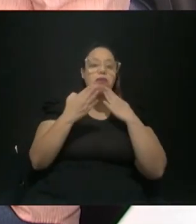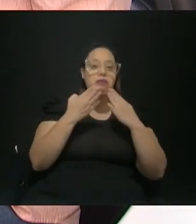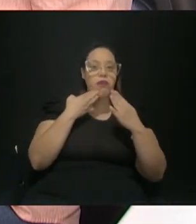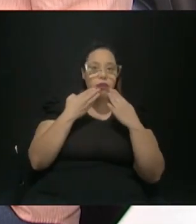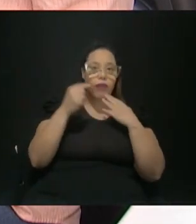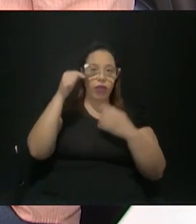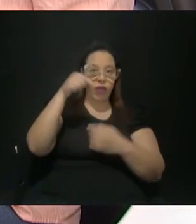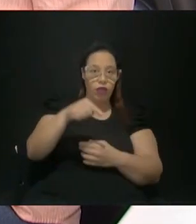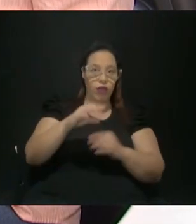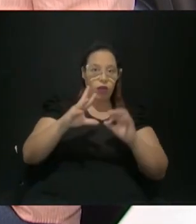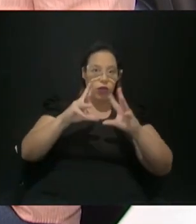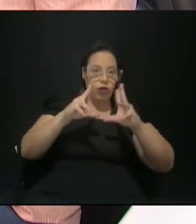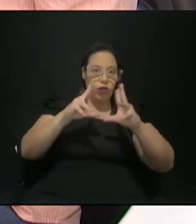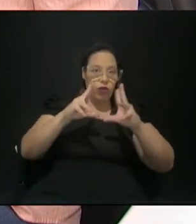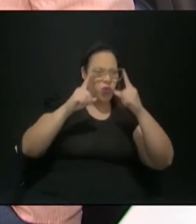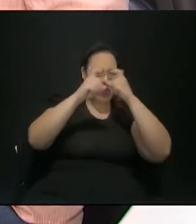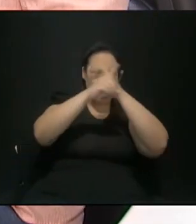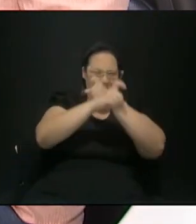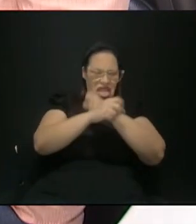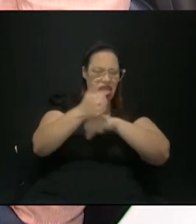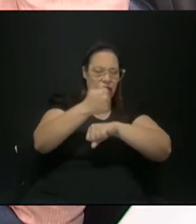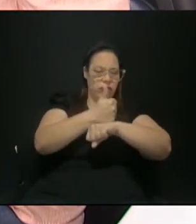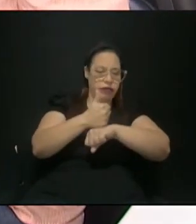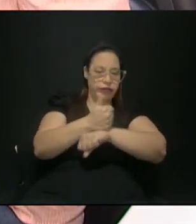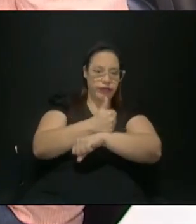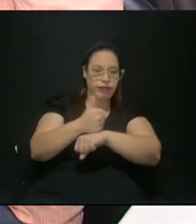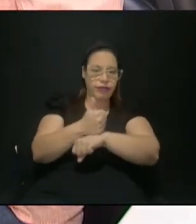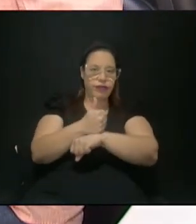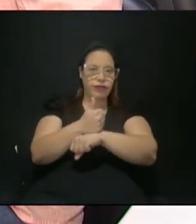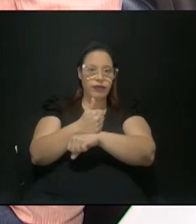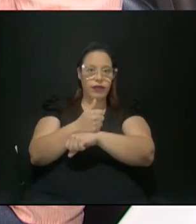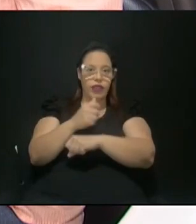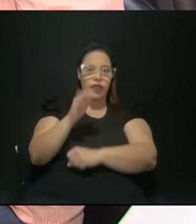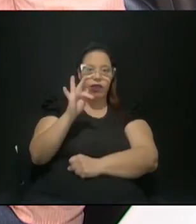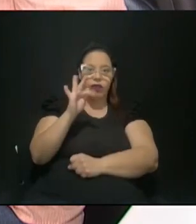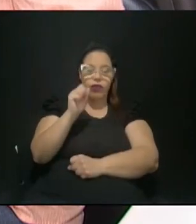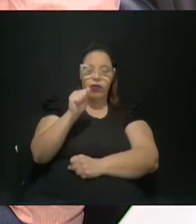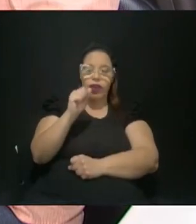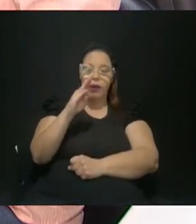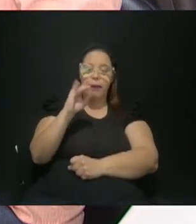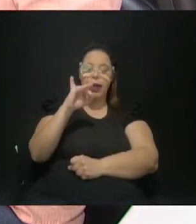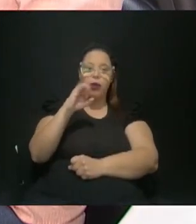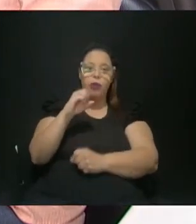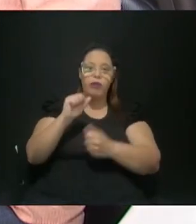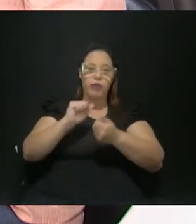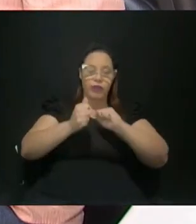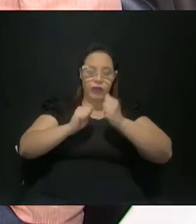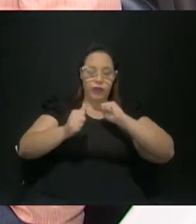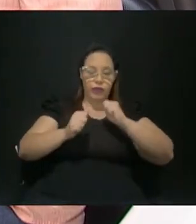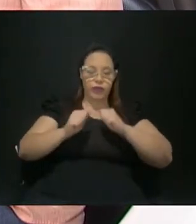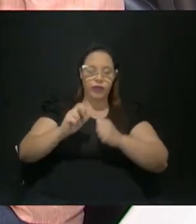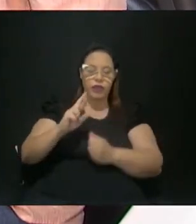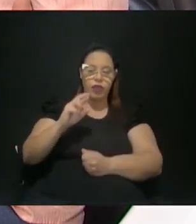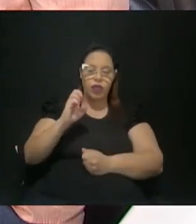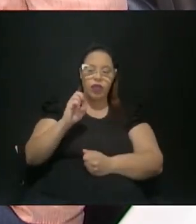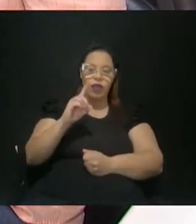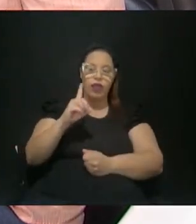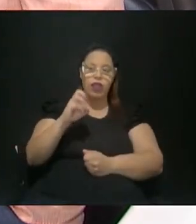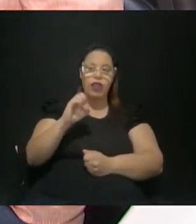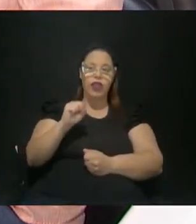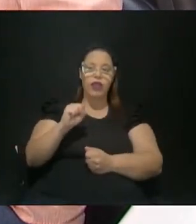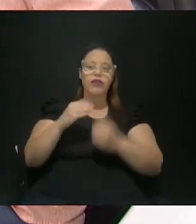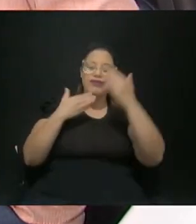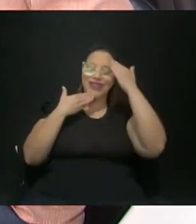os desafios desta profissão é o Fábio Batistel, administrador de redes. Muito obrigada por participar aqui do